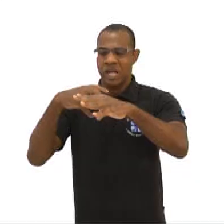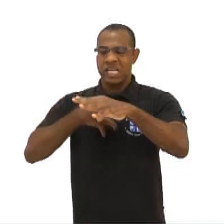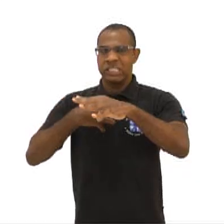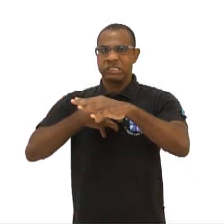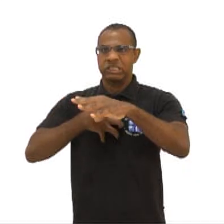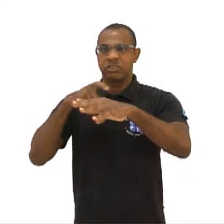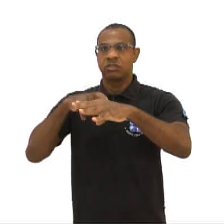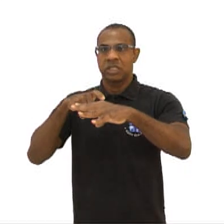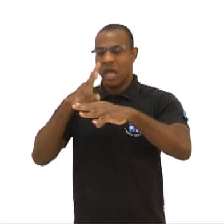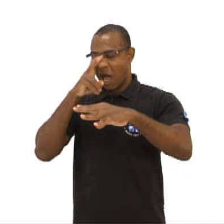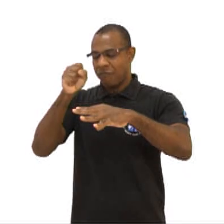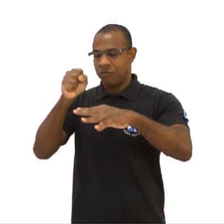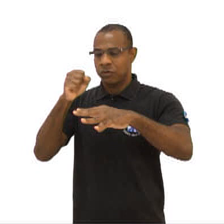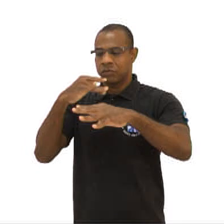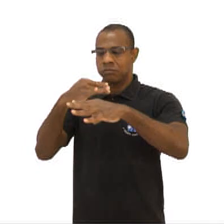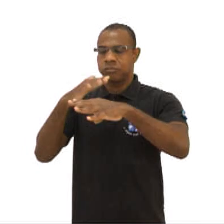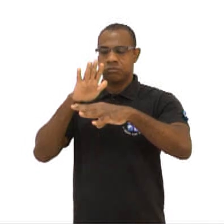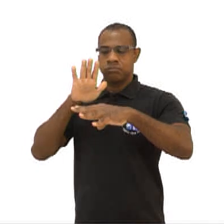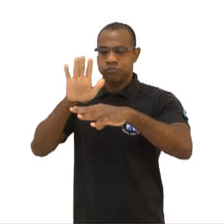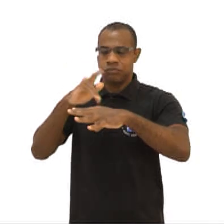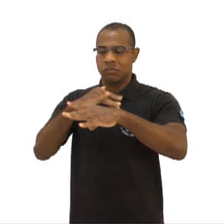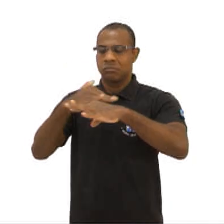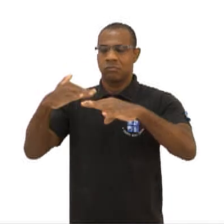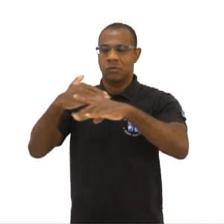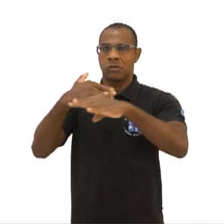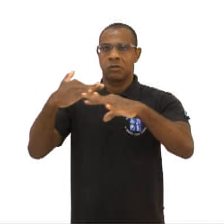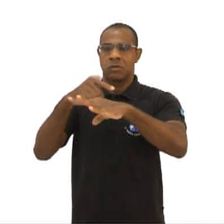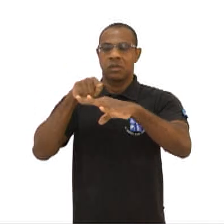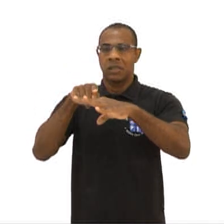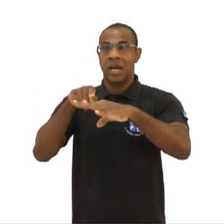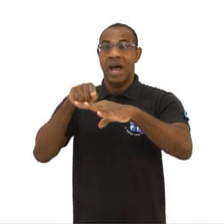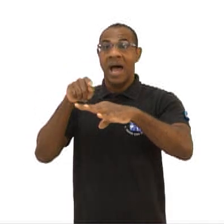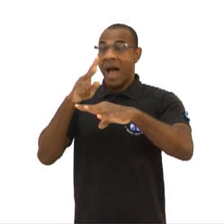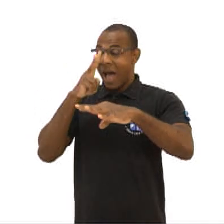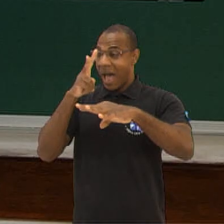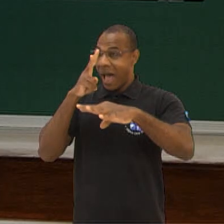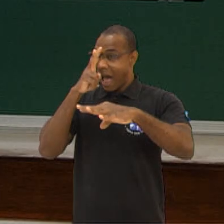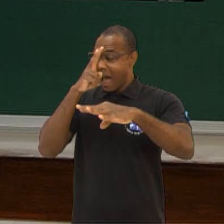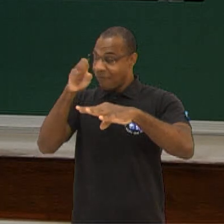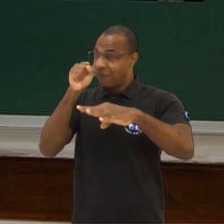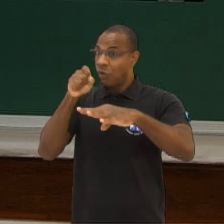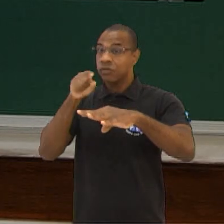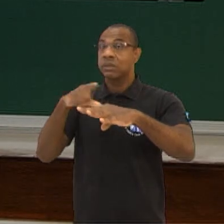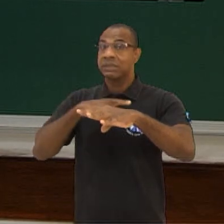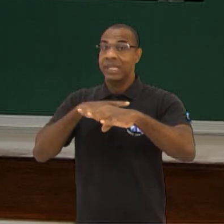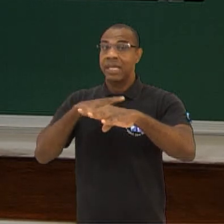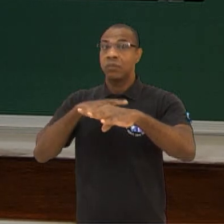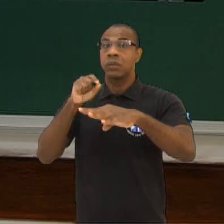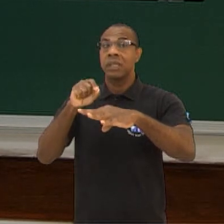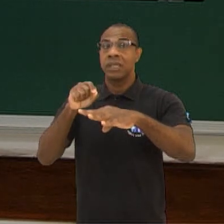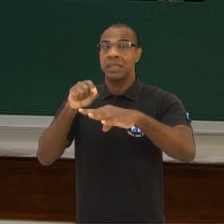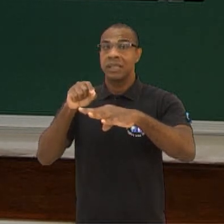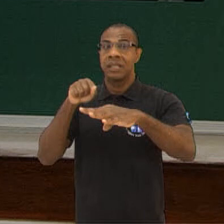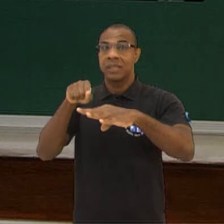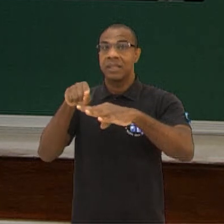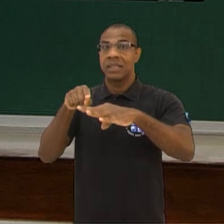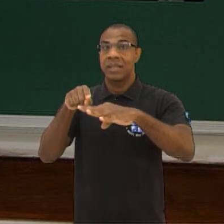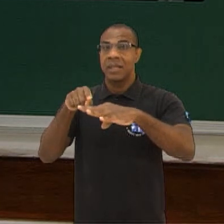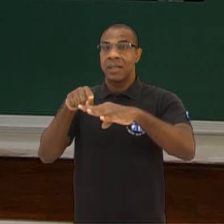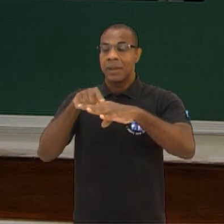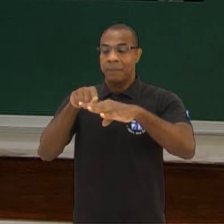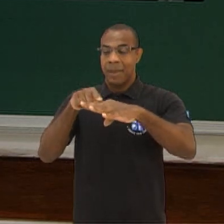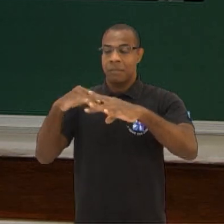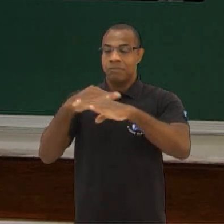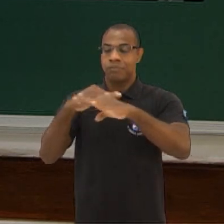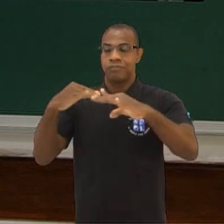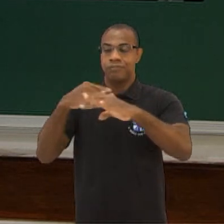da força desse campo magnético. Lembre-se, a força magnética ela atua para alinhar